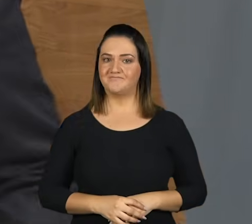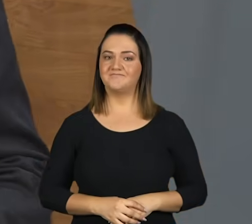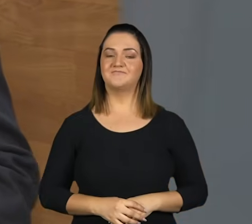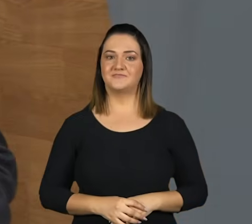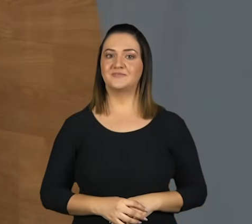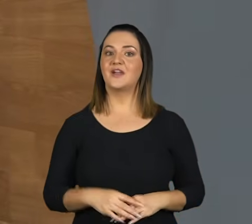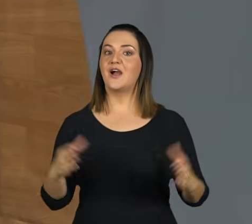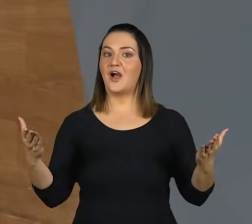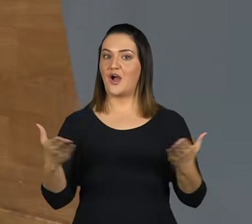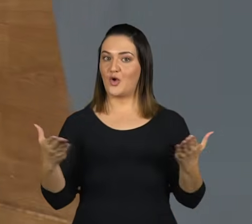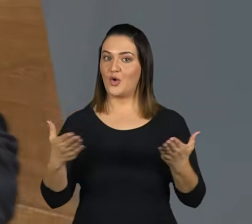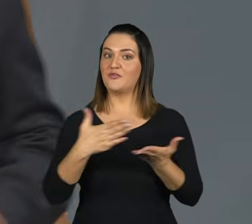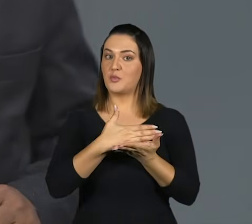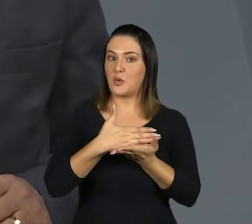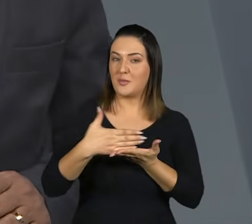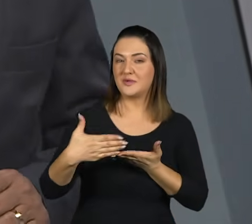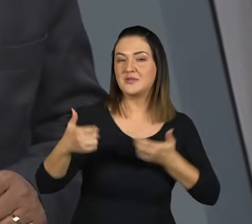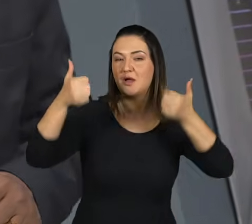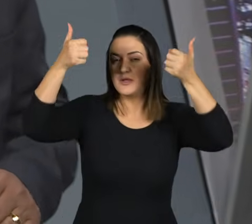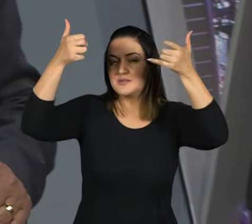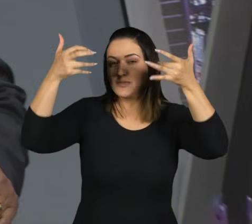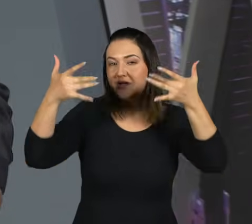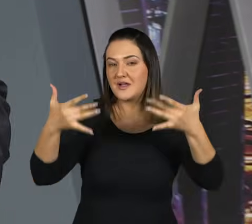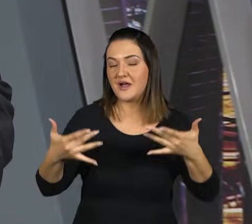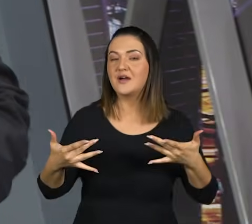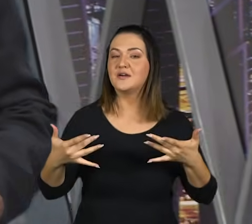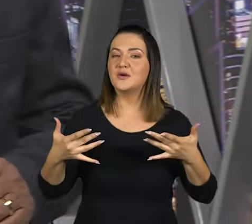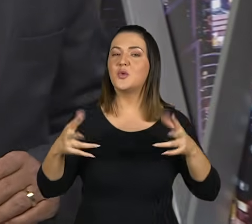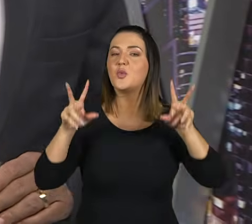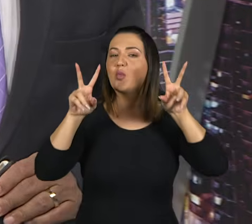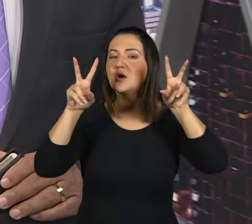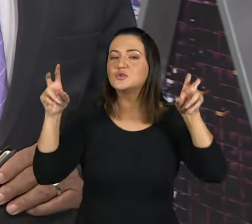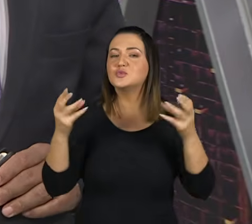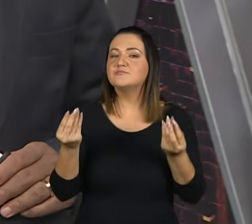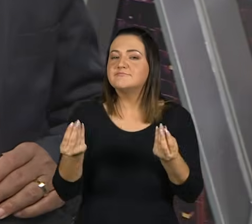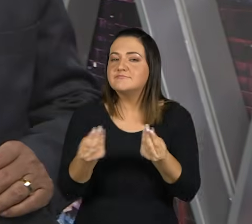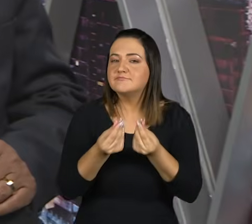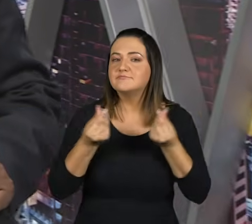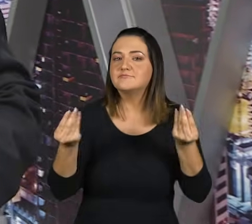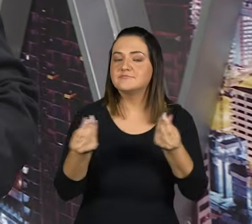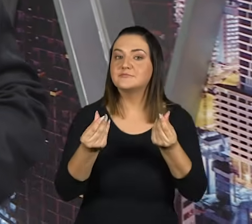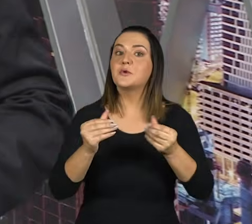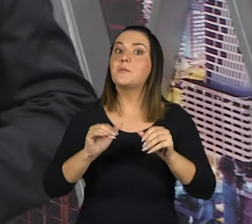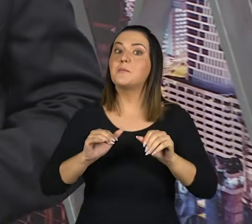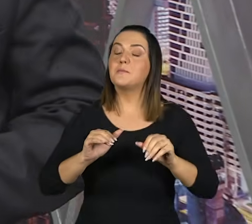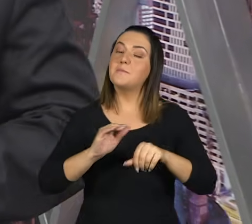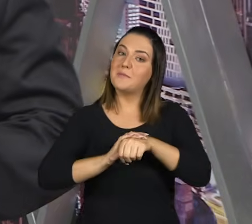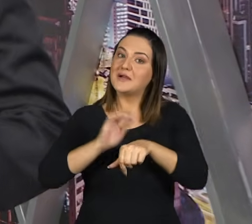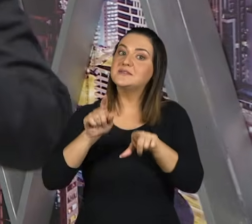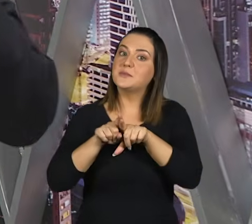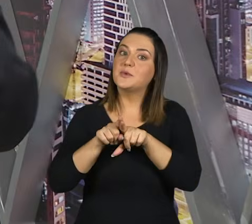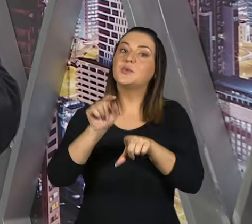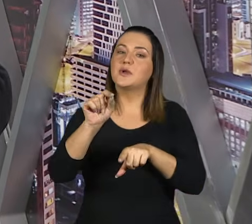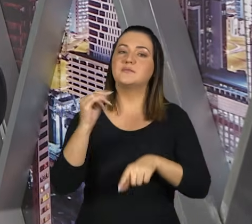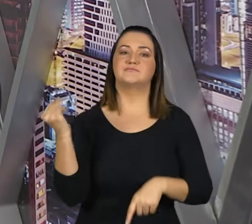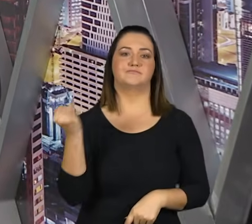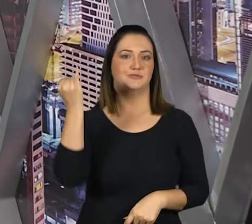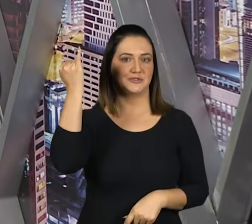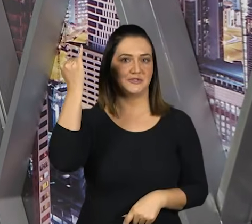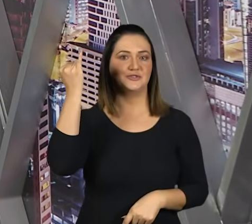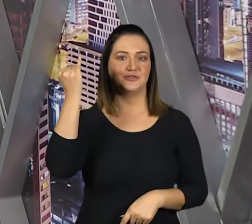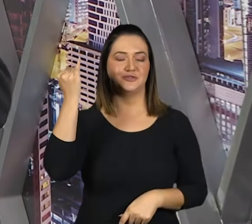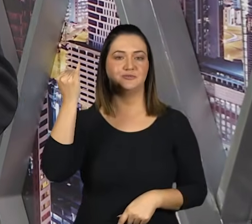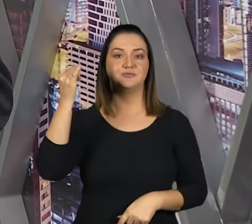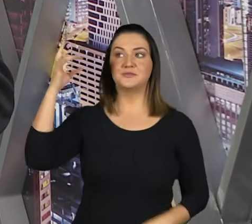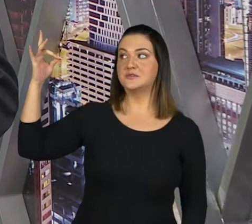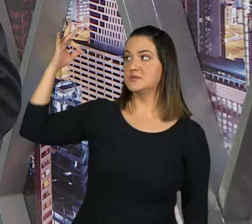Muito bem, meus amigos, agora nós vamos entrar num assunto bastante delicado e ao mesmo tempo importantíssimo. Vamos falar sobre o Espírito Santo